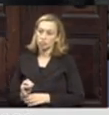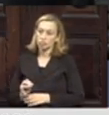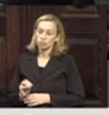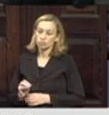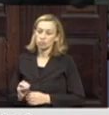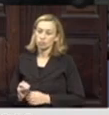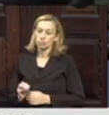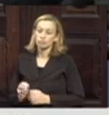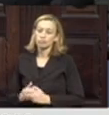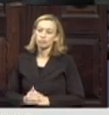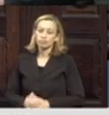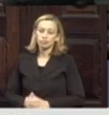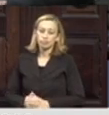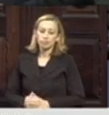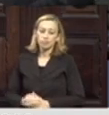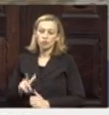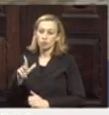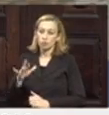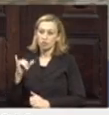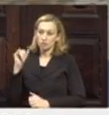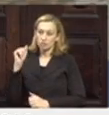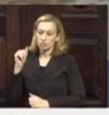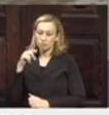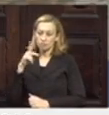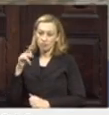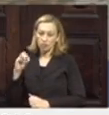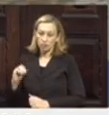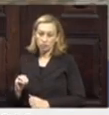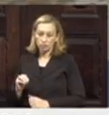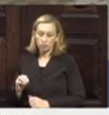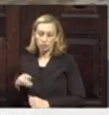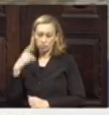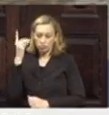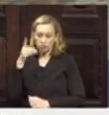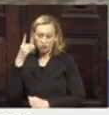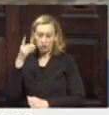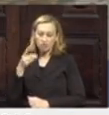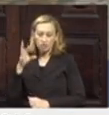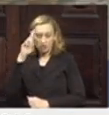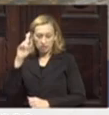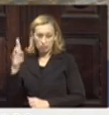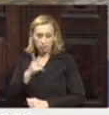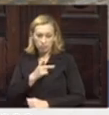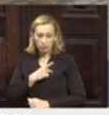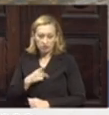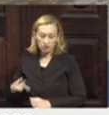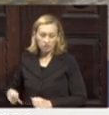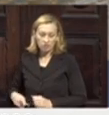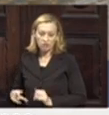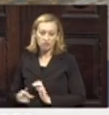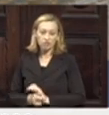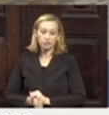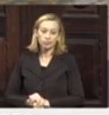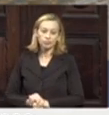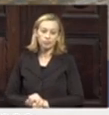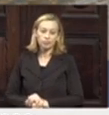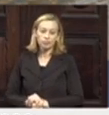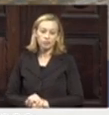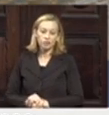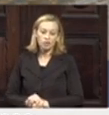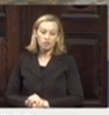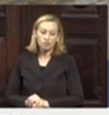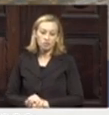envolventes do vasilhames ou garrafão de 10 e 20 litros, comercializado no Estado do Rio de Janeiro, e da outras providências. Pendente de